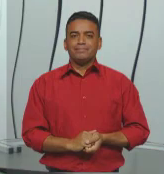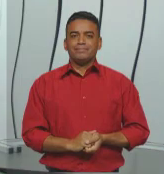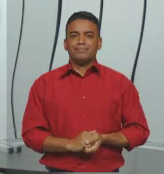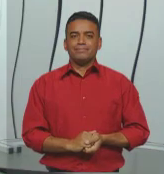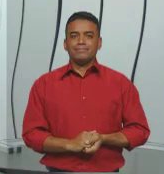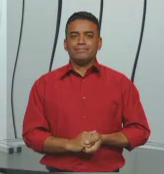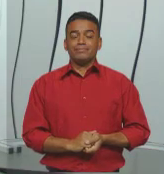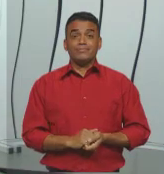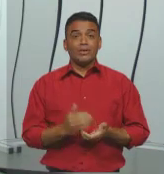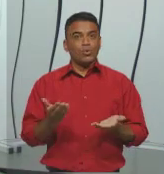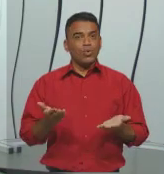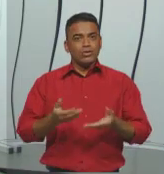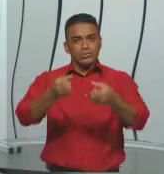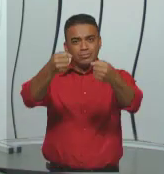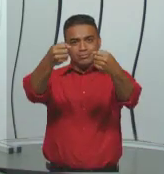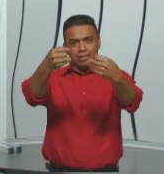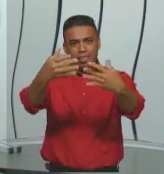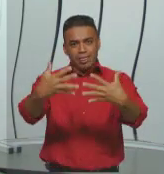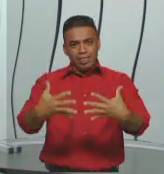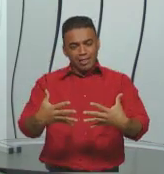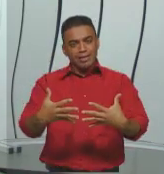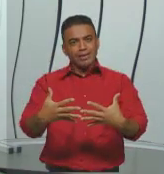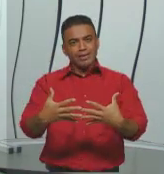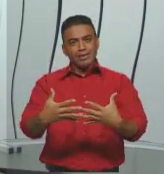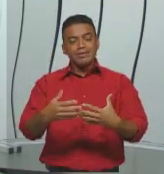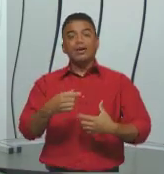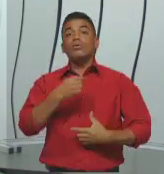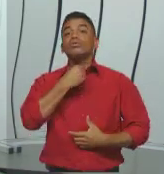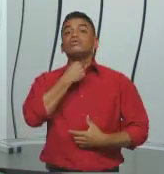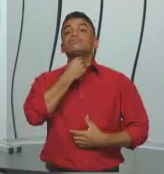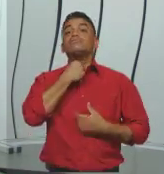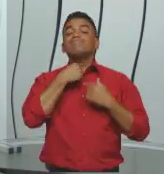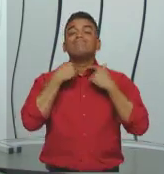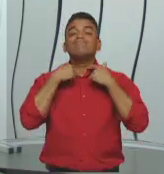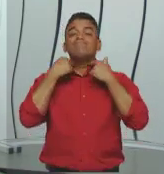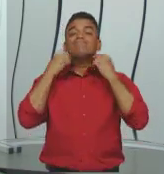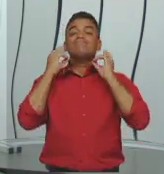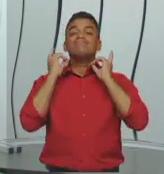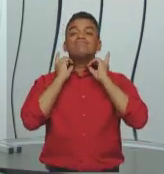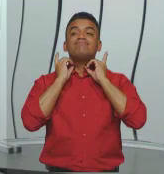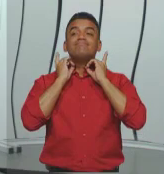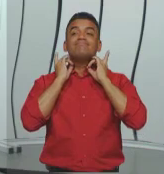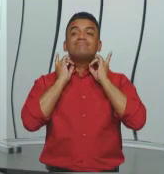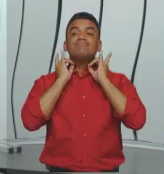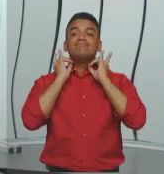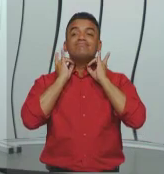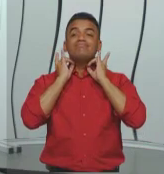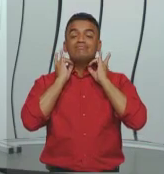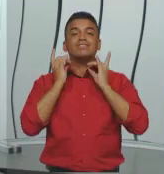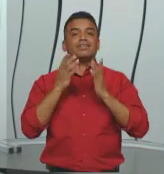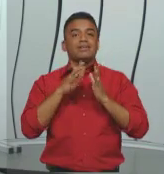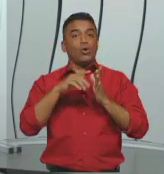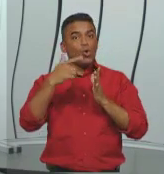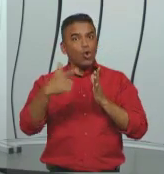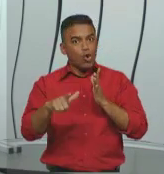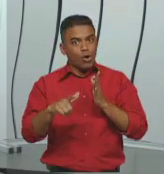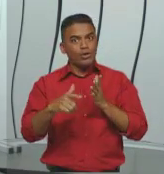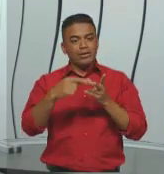Então, nós falamos hoje aqui sobre a glândula tireoide, falamos das paratireoides,